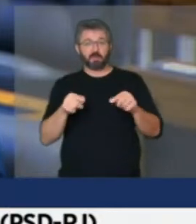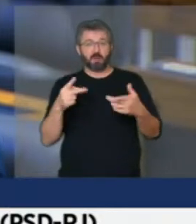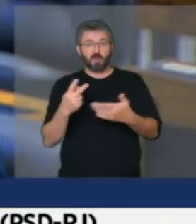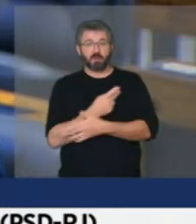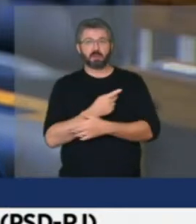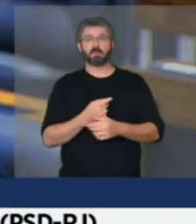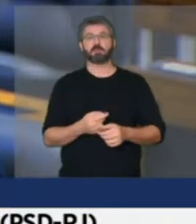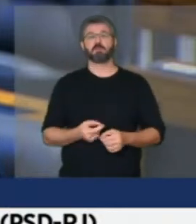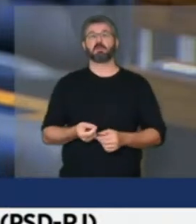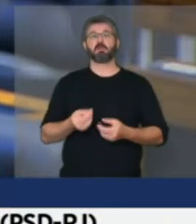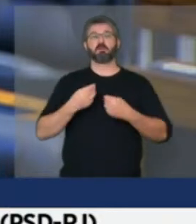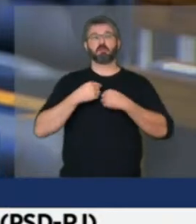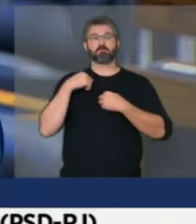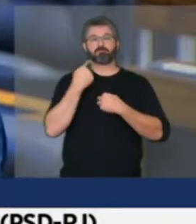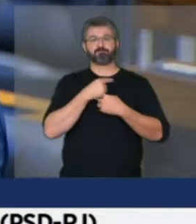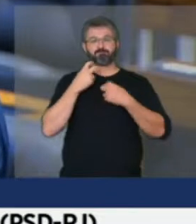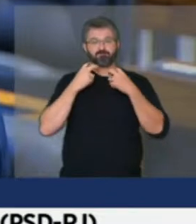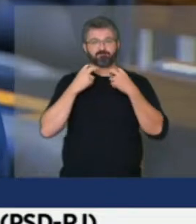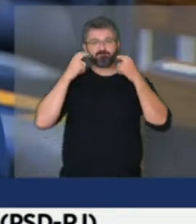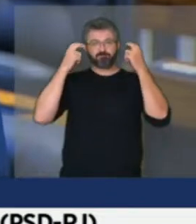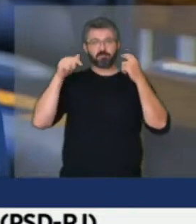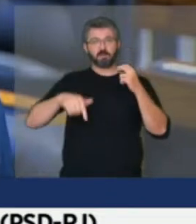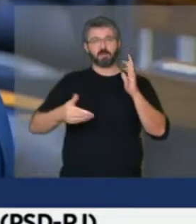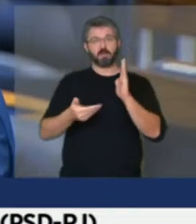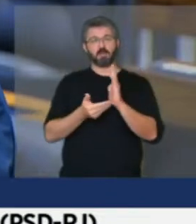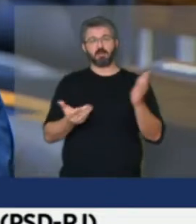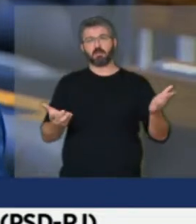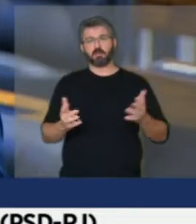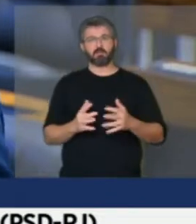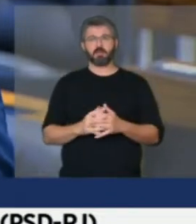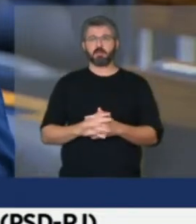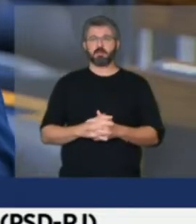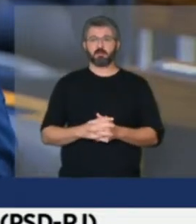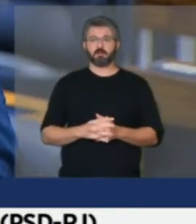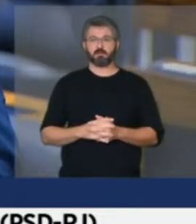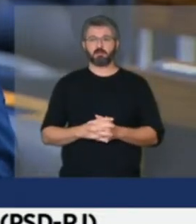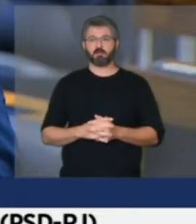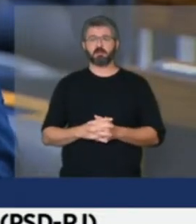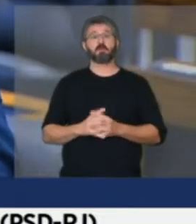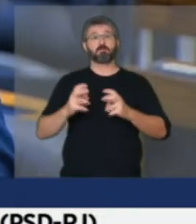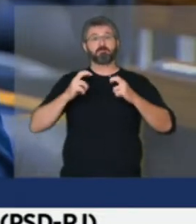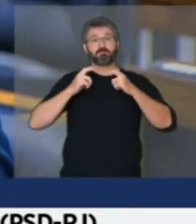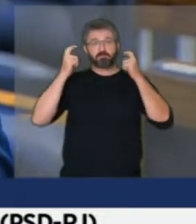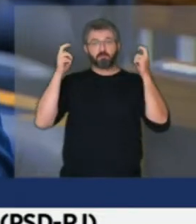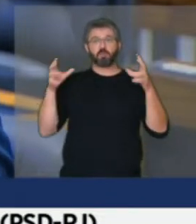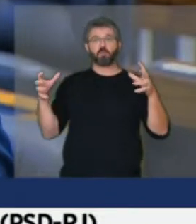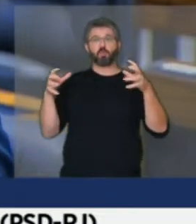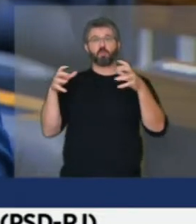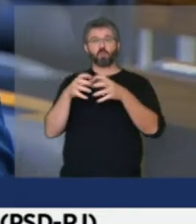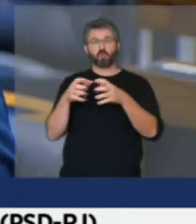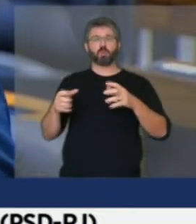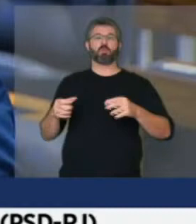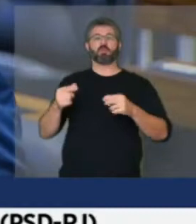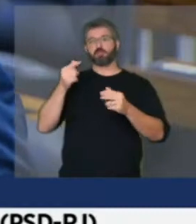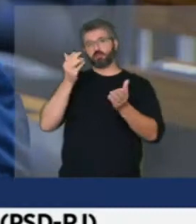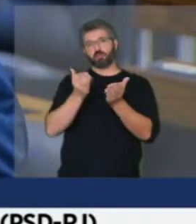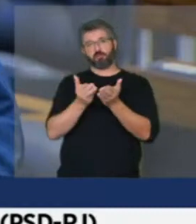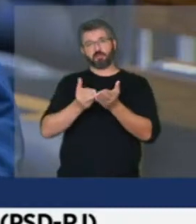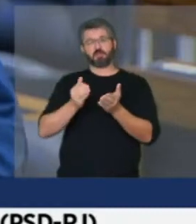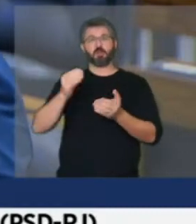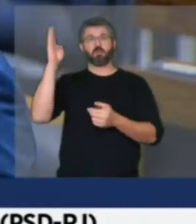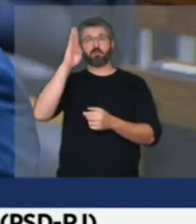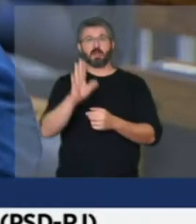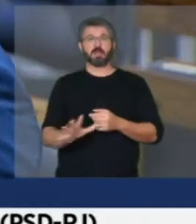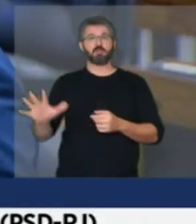nos deixa constrangido, que deixa essa casa constrangida, que constrange os evangélicos do Brasil. E hoje nós